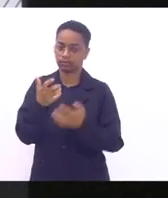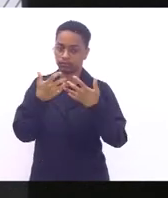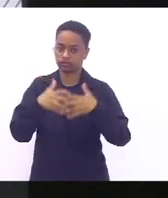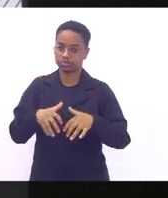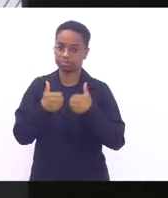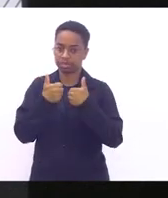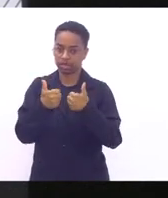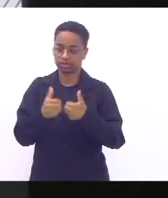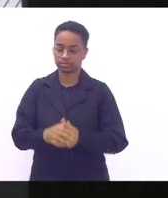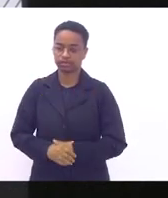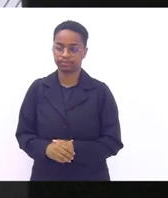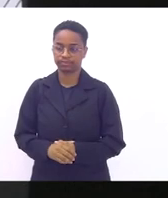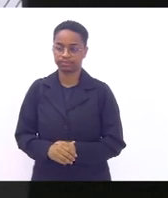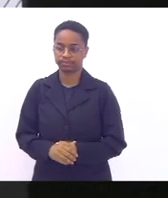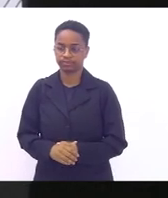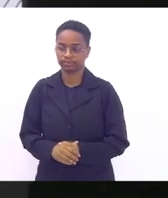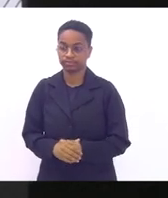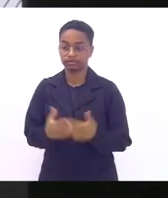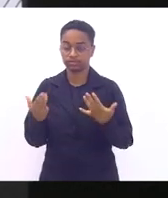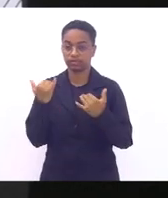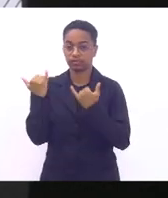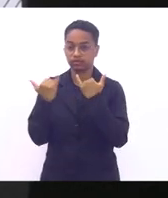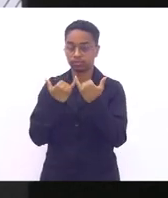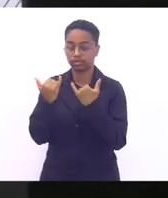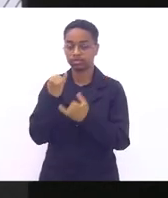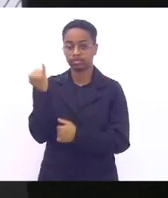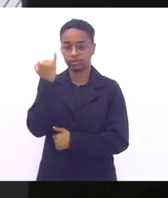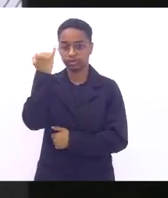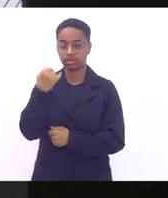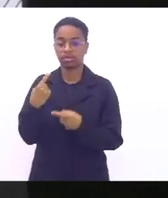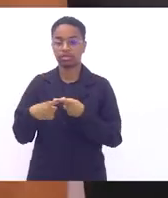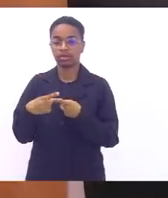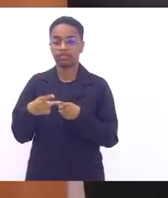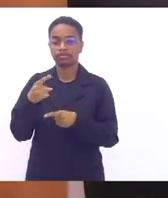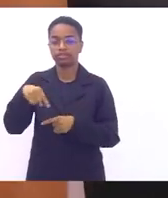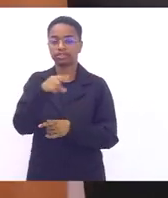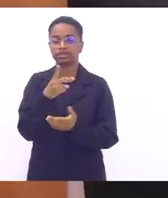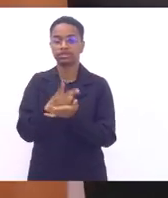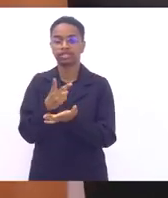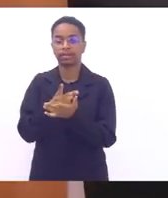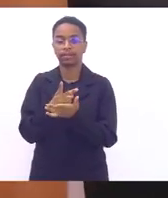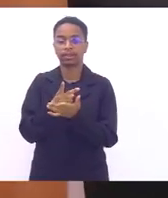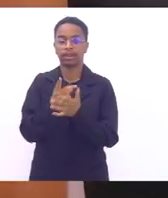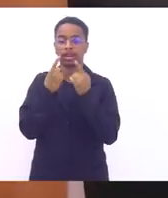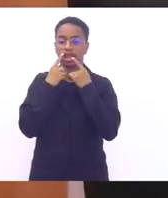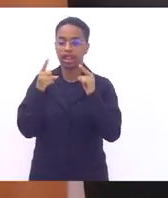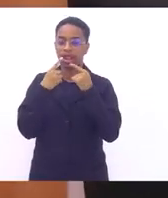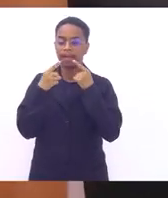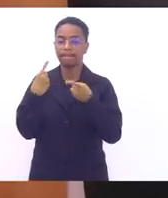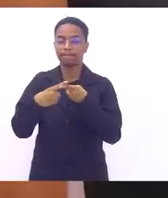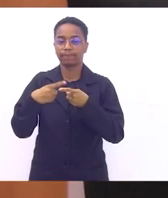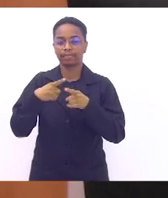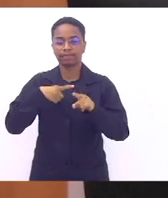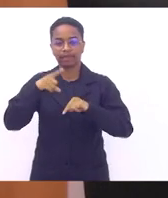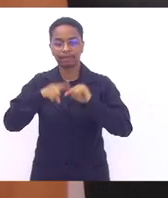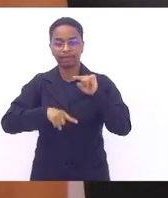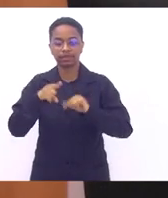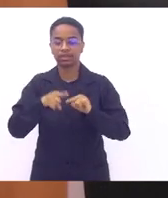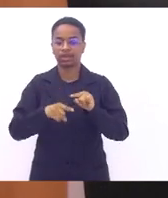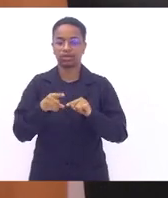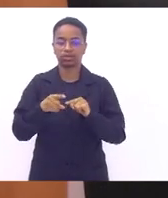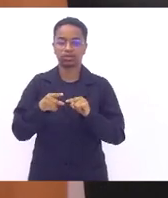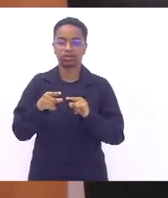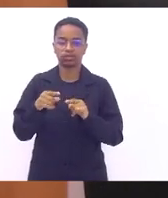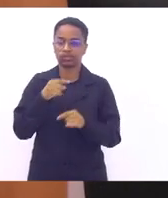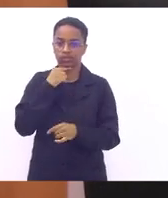funcionar. Isso é um dado importante, que era uma queixa que todo mundo sempre fazia, que tinha máquinas inoperantes, a máquina